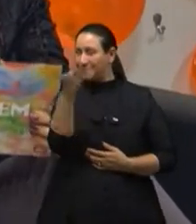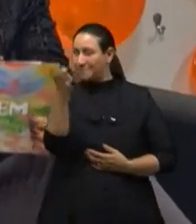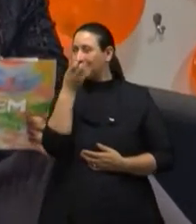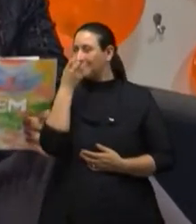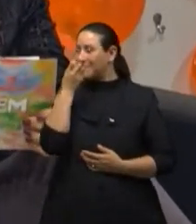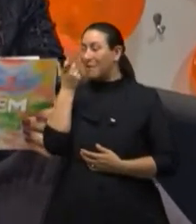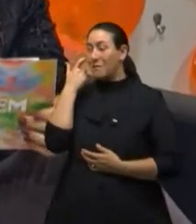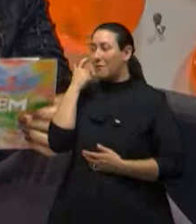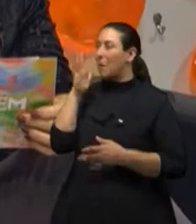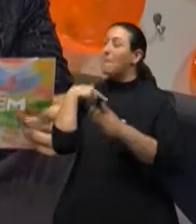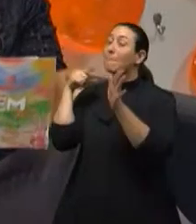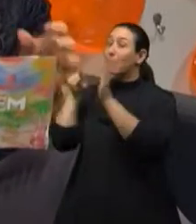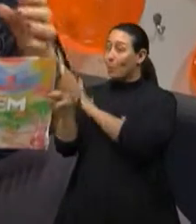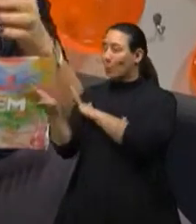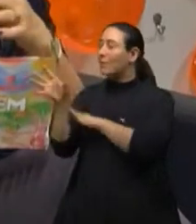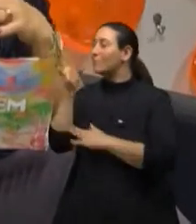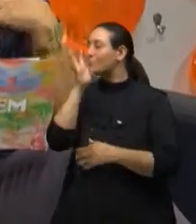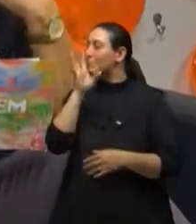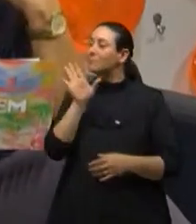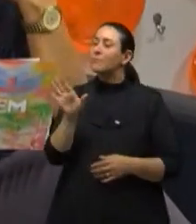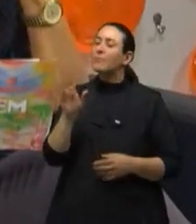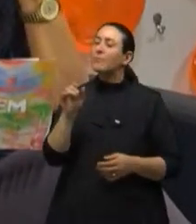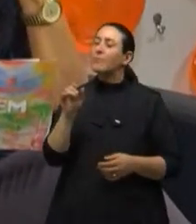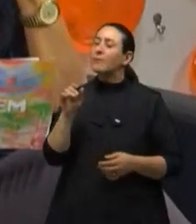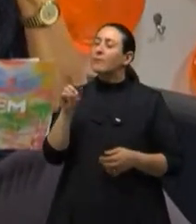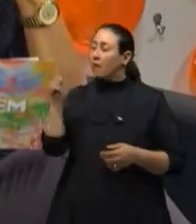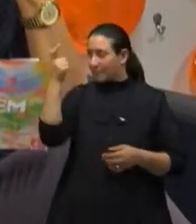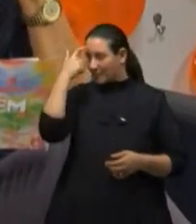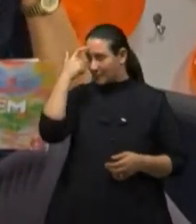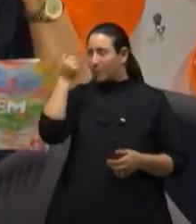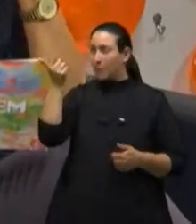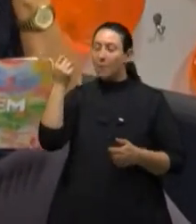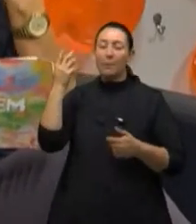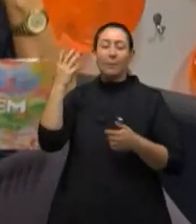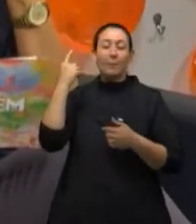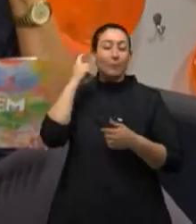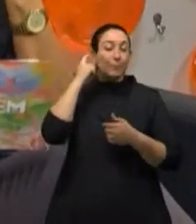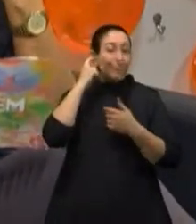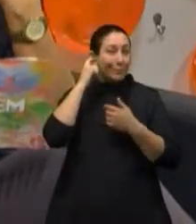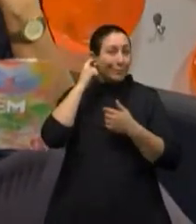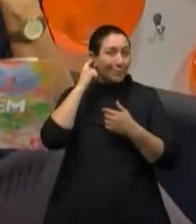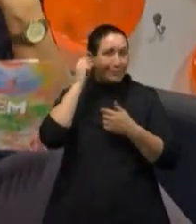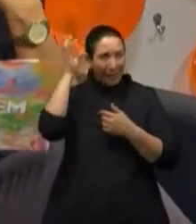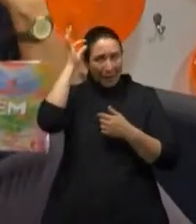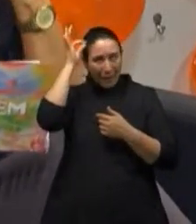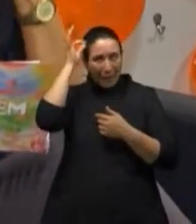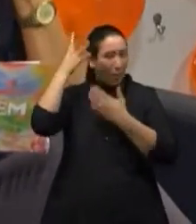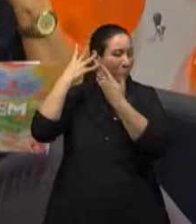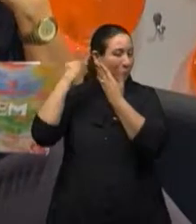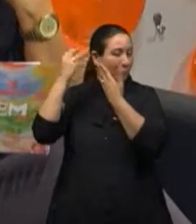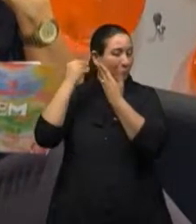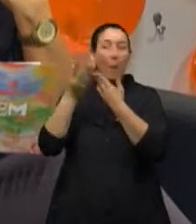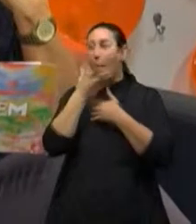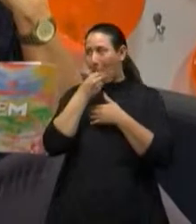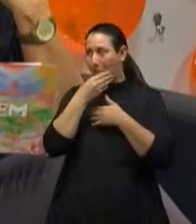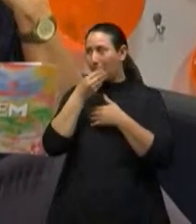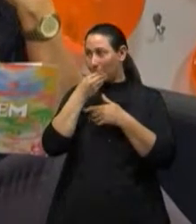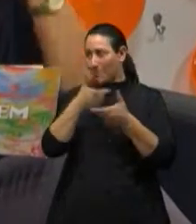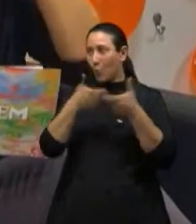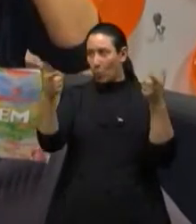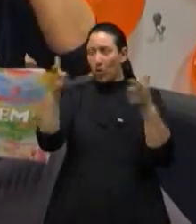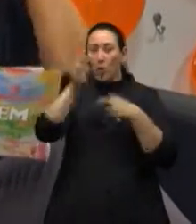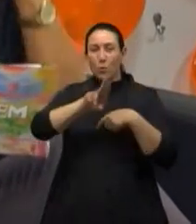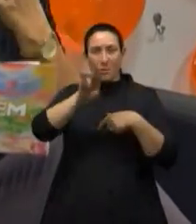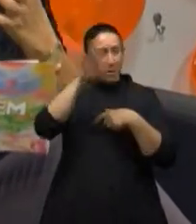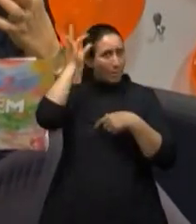perguntei a questão de a gente sabe que a produção de pelos nos aumenta o volume de pelos nos homens nos ouvidos